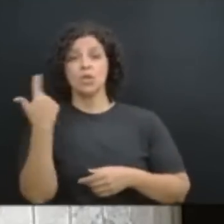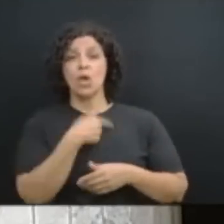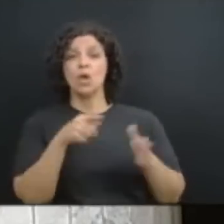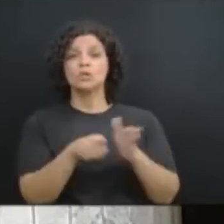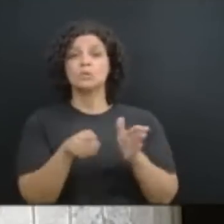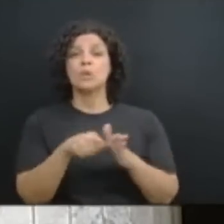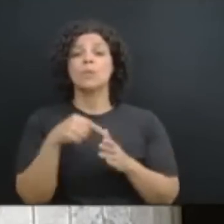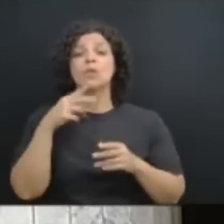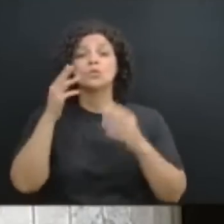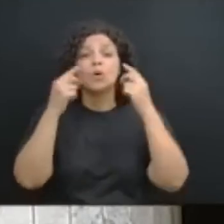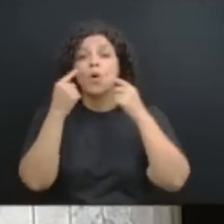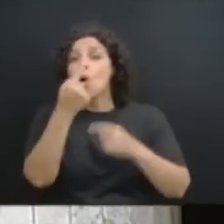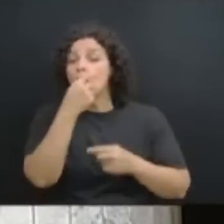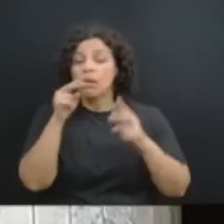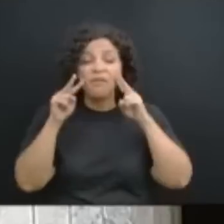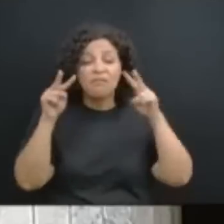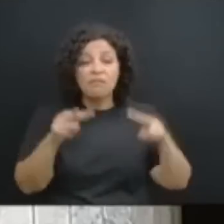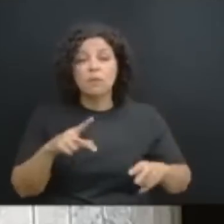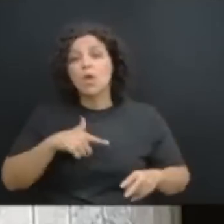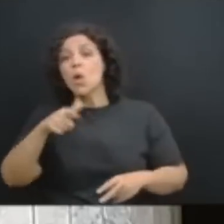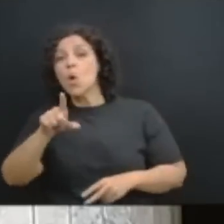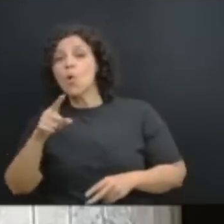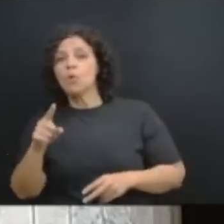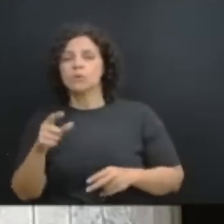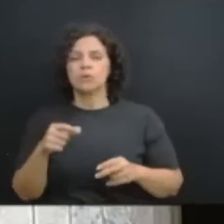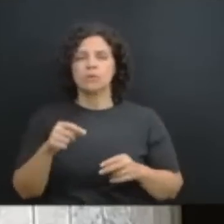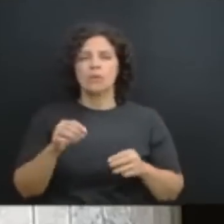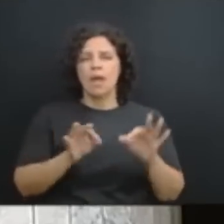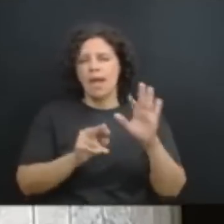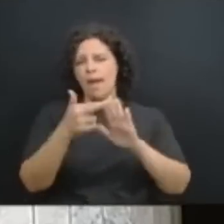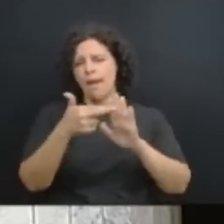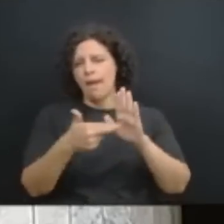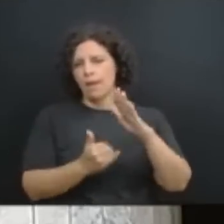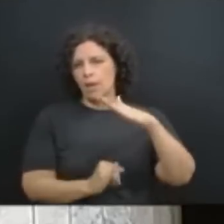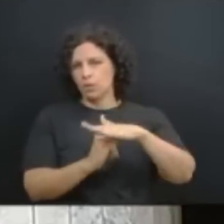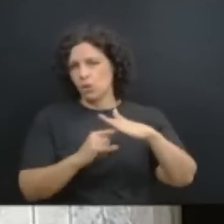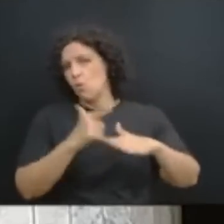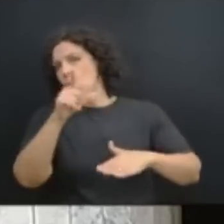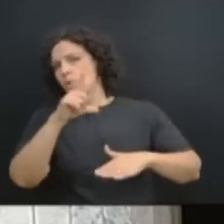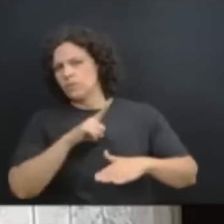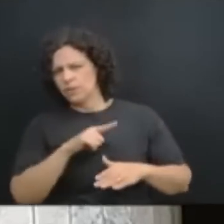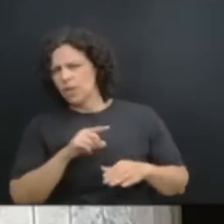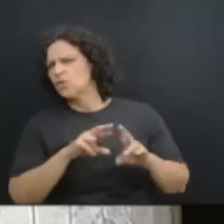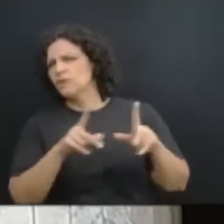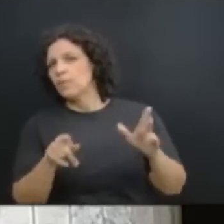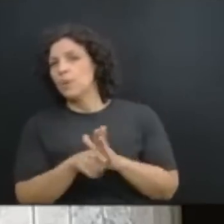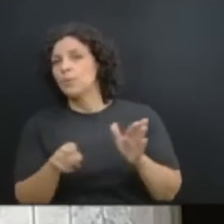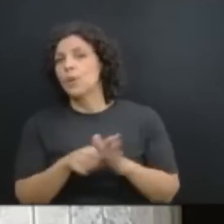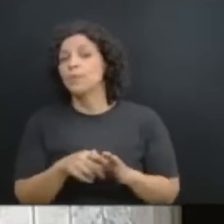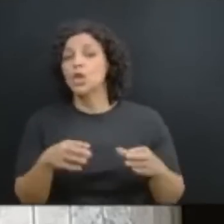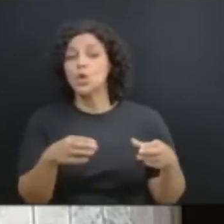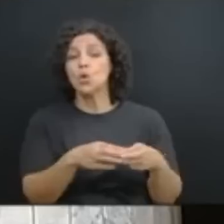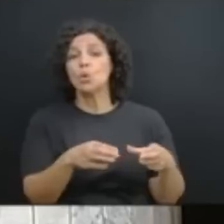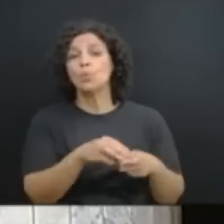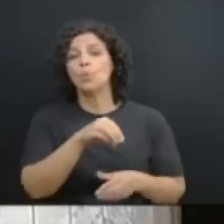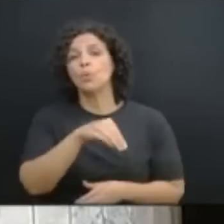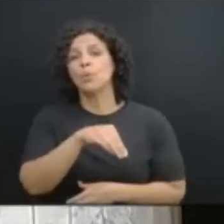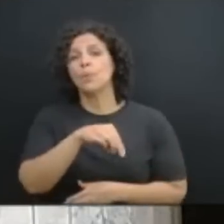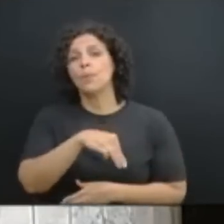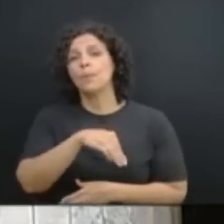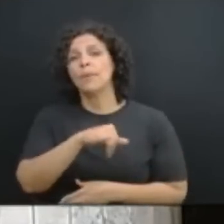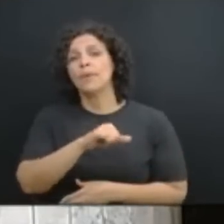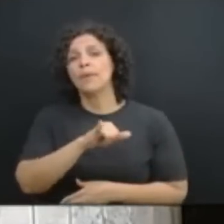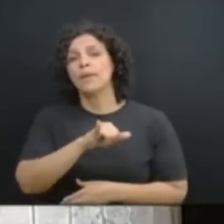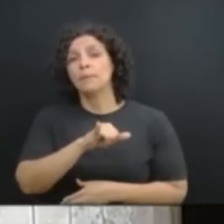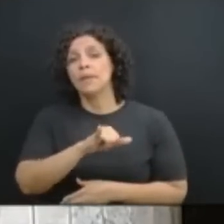nossos pés há uma outra ordem institucional, a ordem das milícias, em que as leis